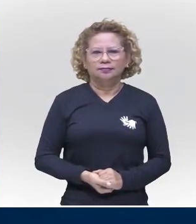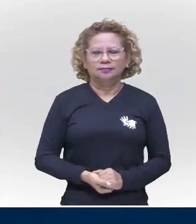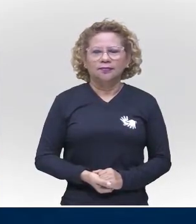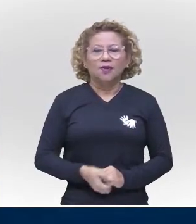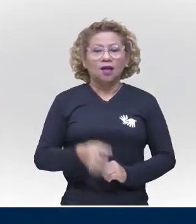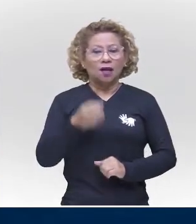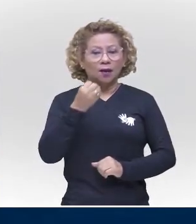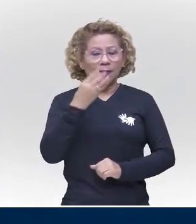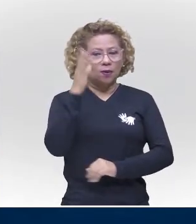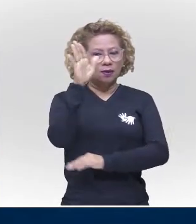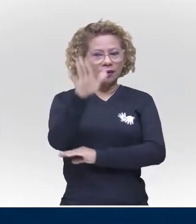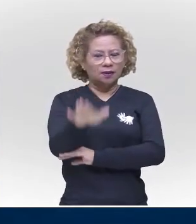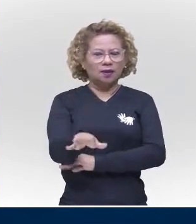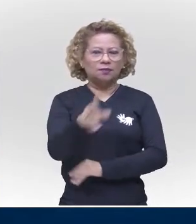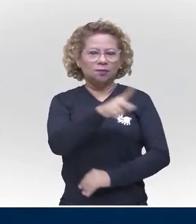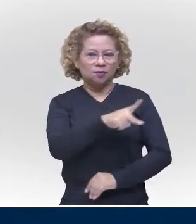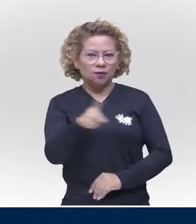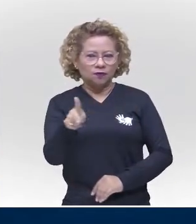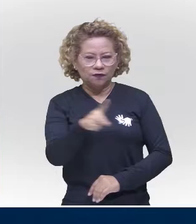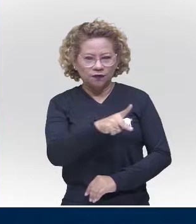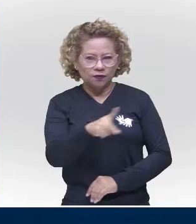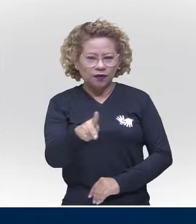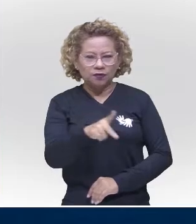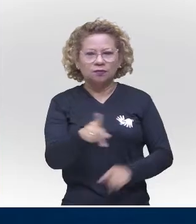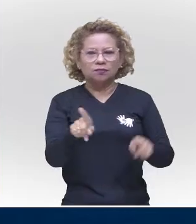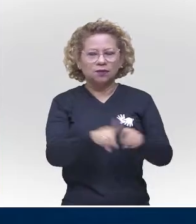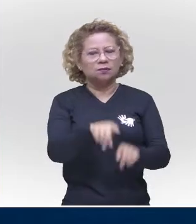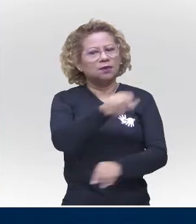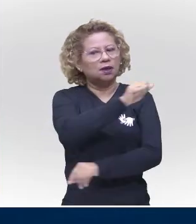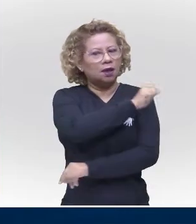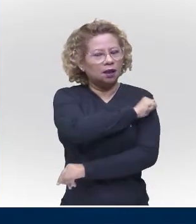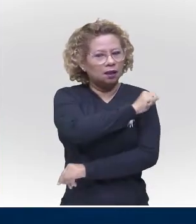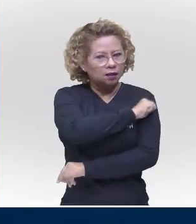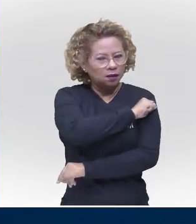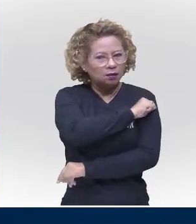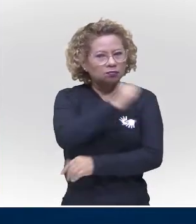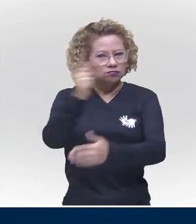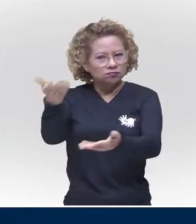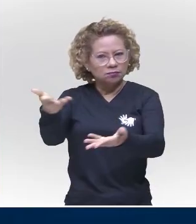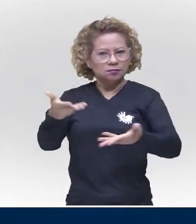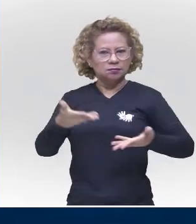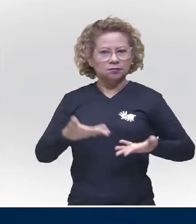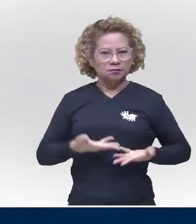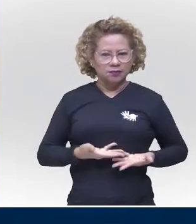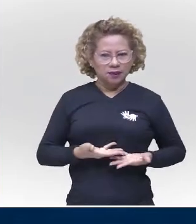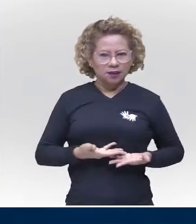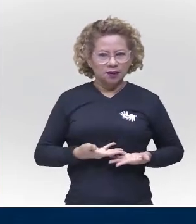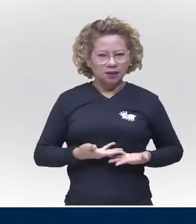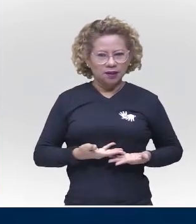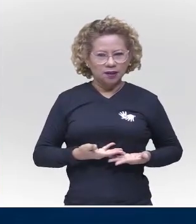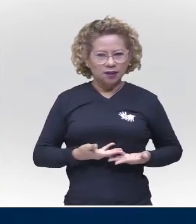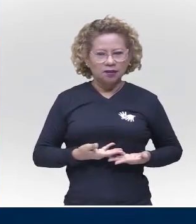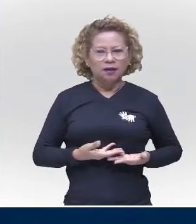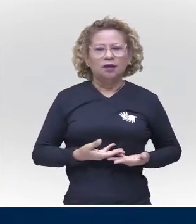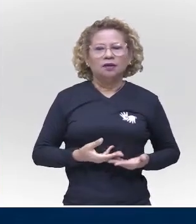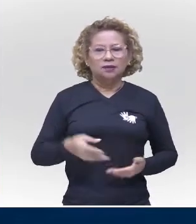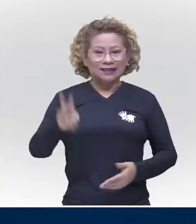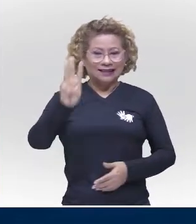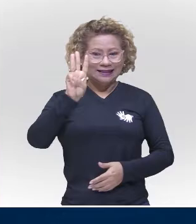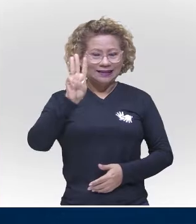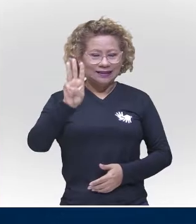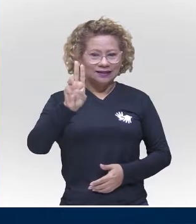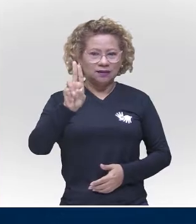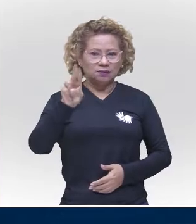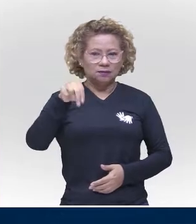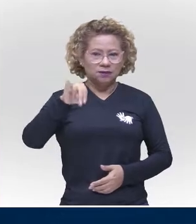Boa tarde, professores, boa tarde, alunos. Sejam bem-vindos à nossa terceira unidade do componente